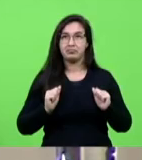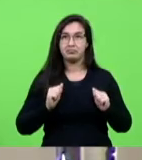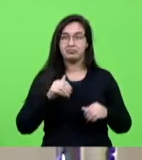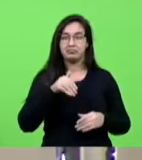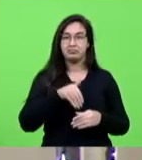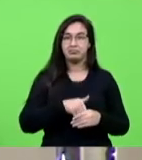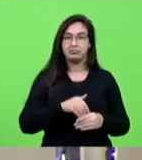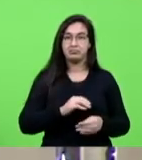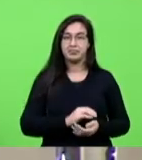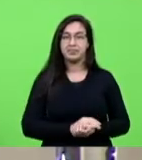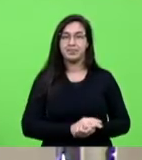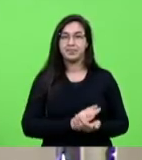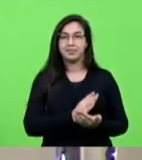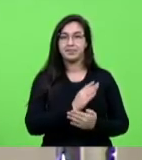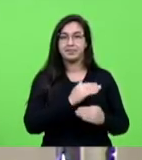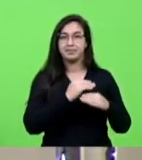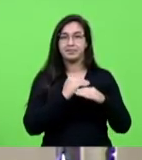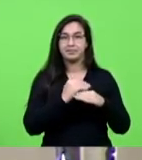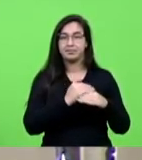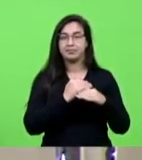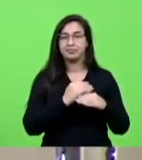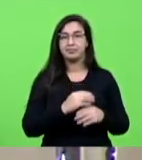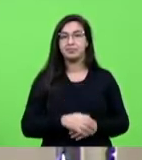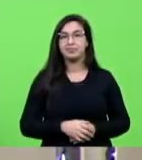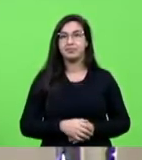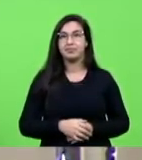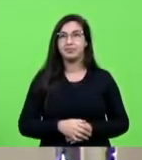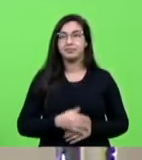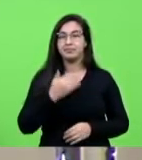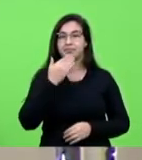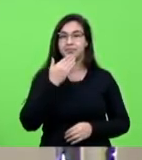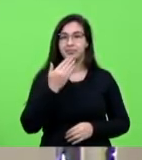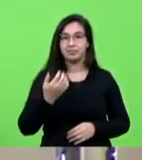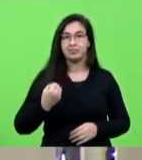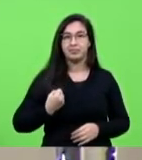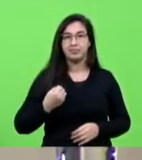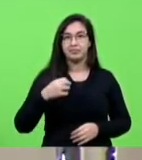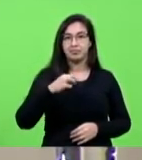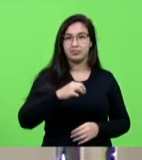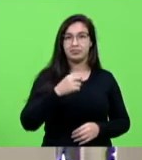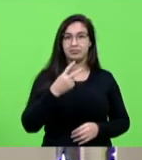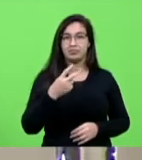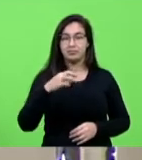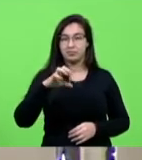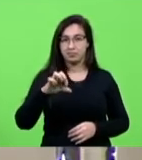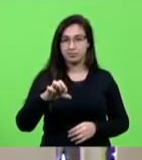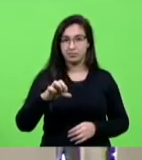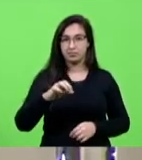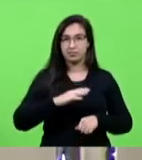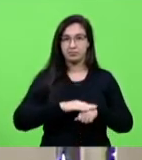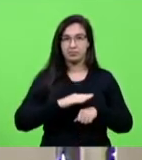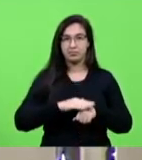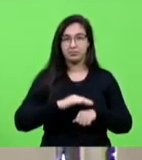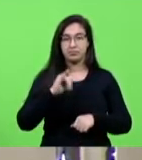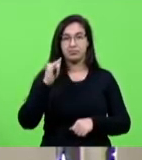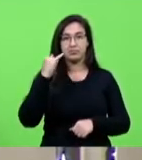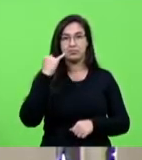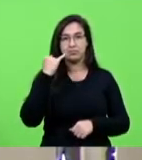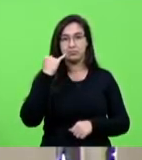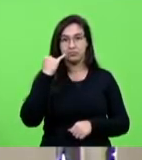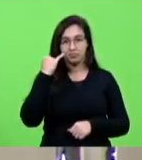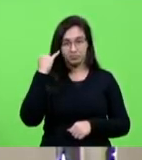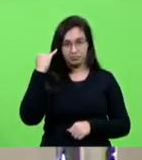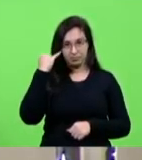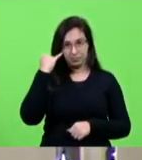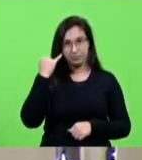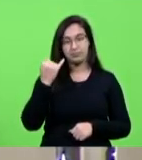como se encontram. Aprovado por unanimidade. Requerimentos. Requerimento 929, autor deputado Jair Mioto, solicitando ao presidente